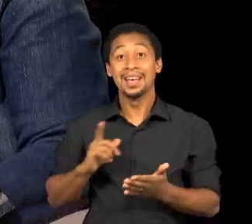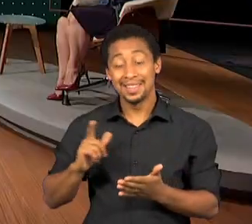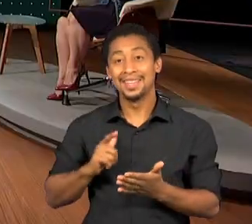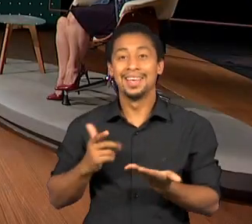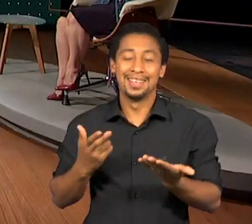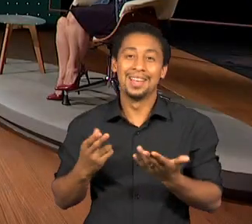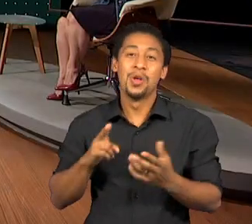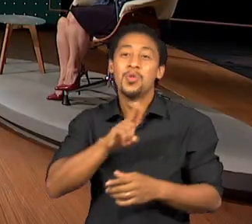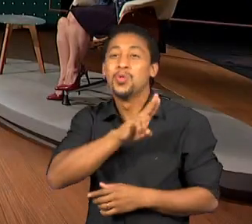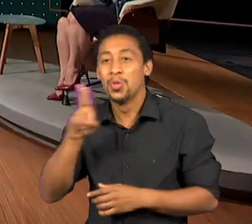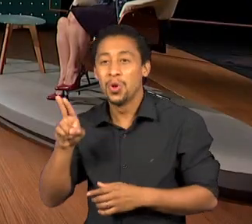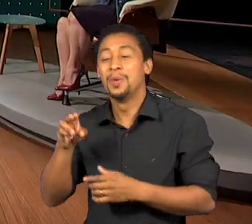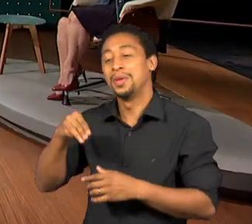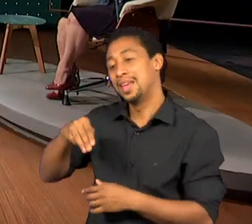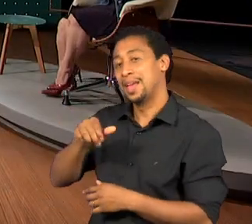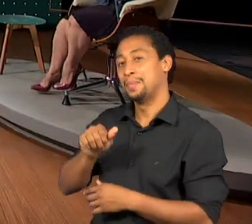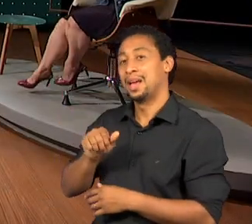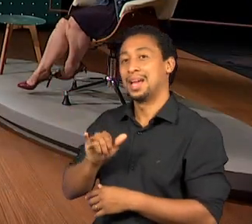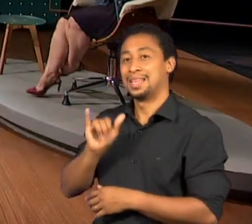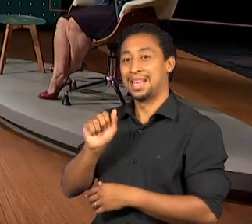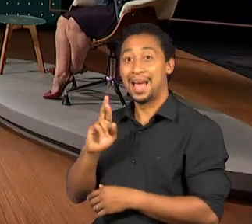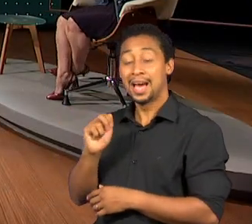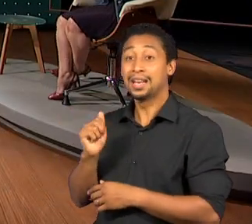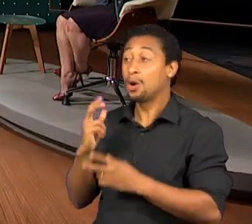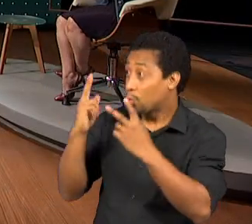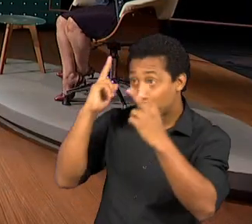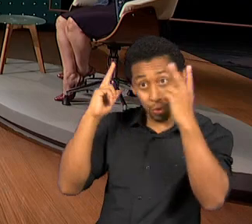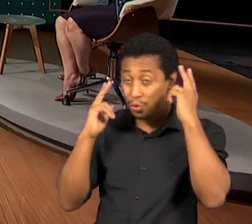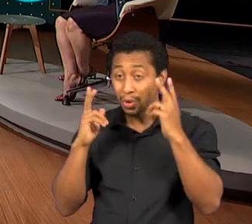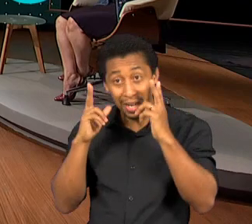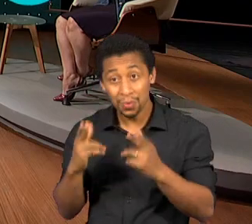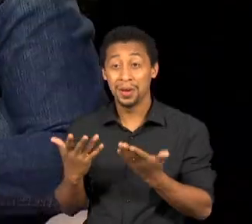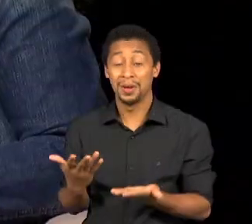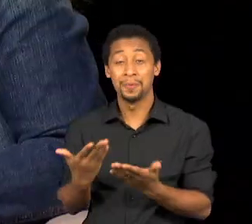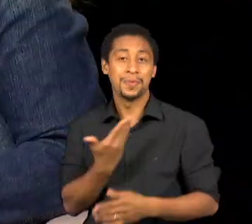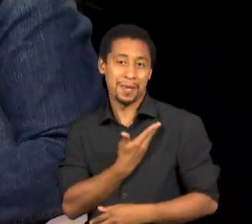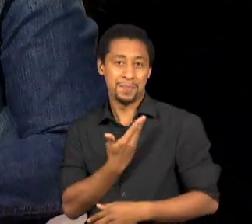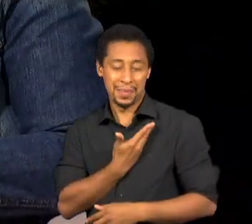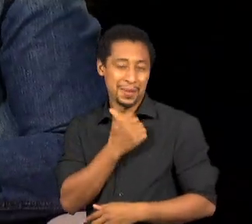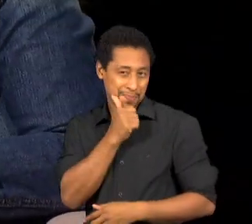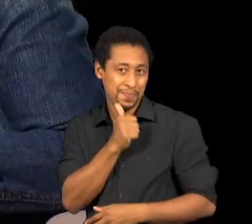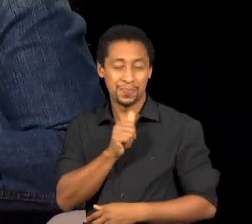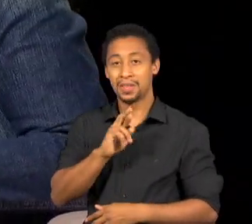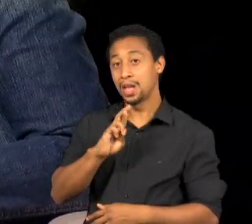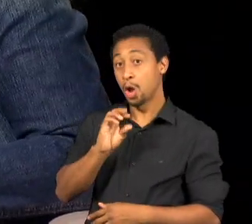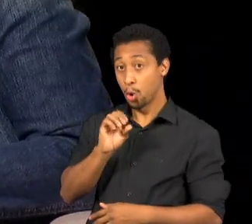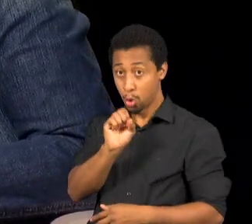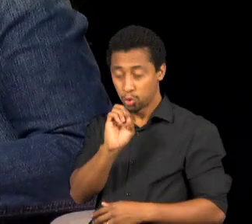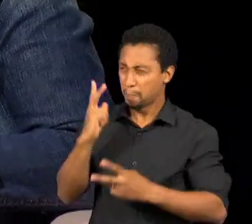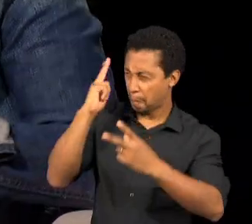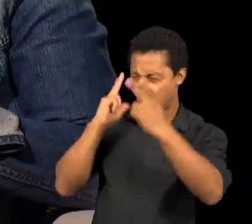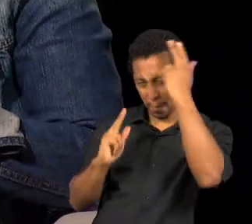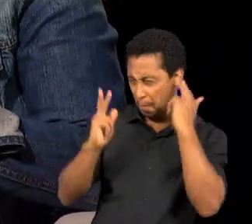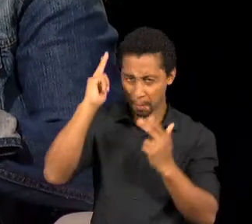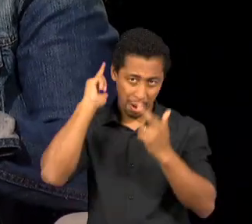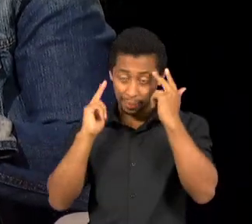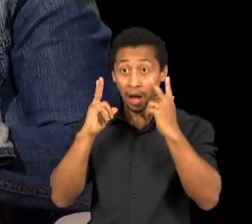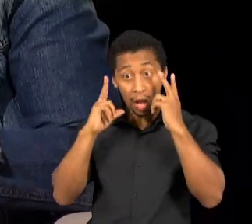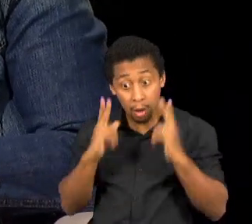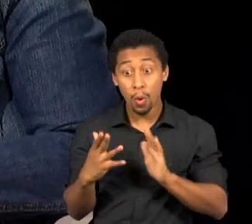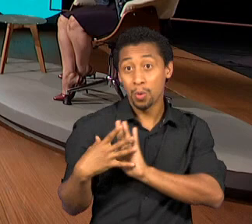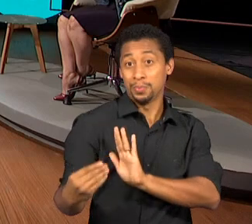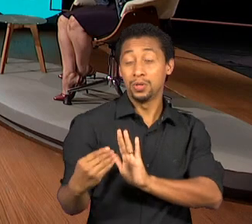Babi, com cabelo. Uma amiga minha, Rose, ela disse que o pai ficou muito bravo quando ela chegou com um corte,